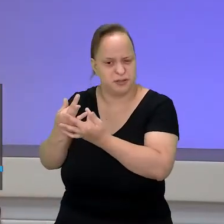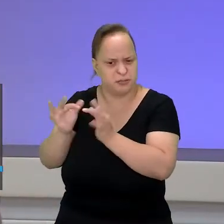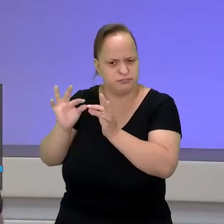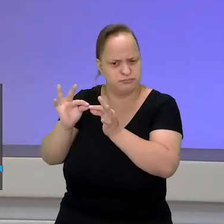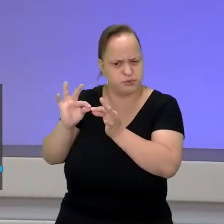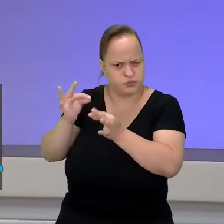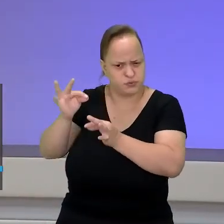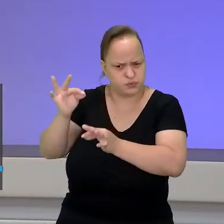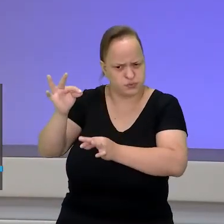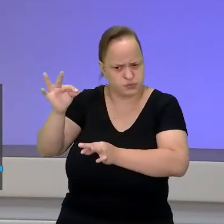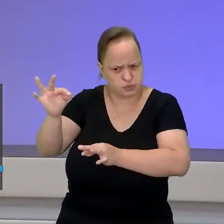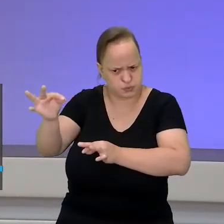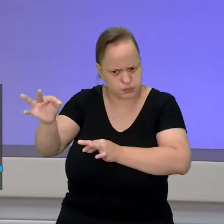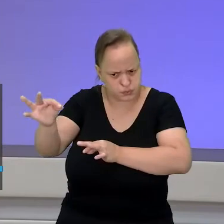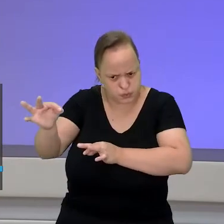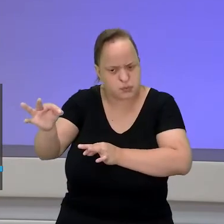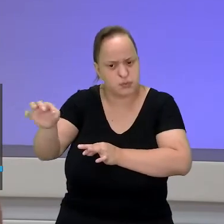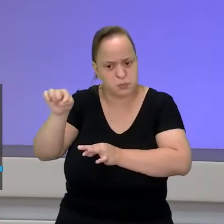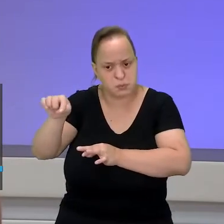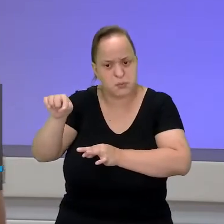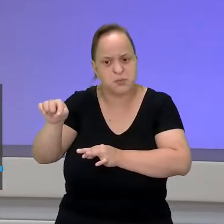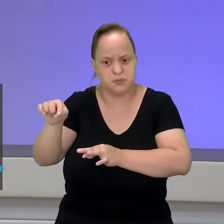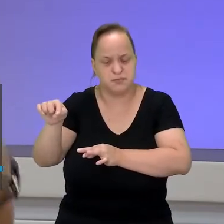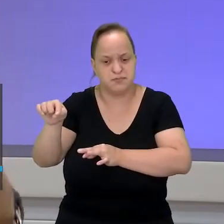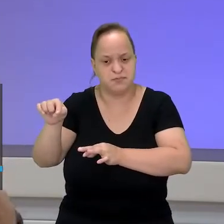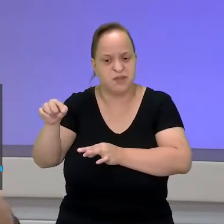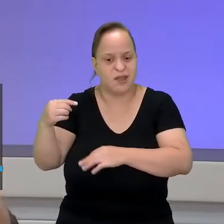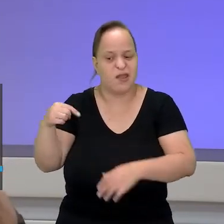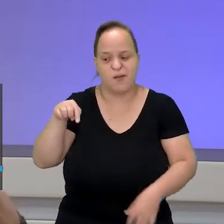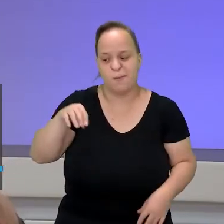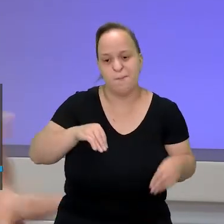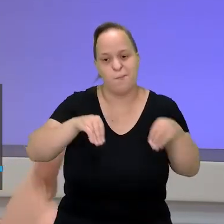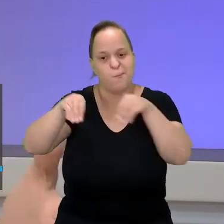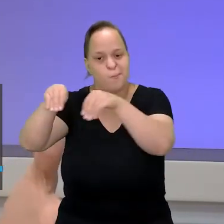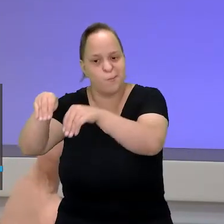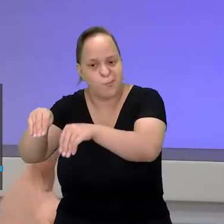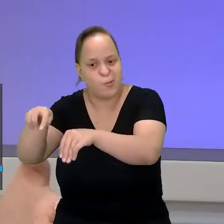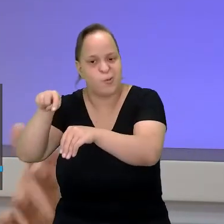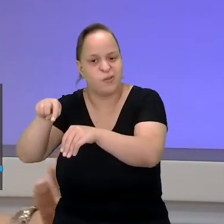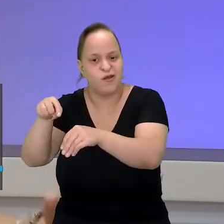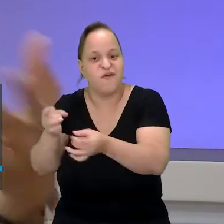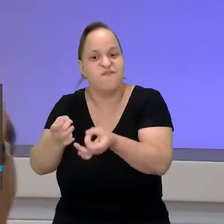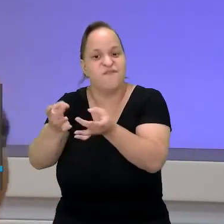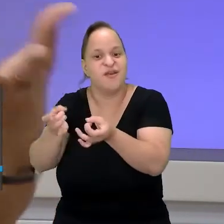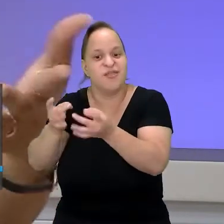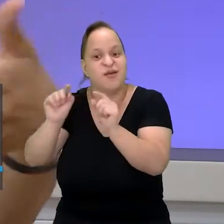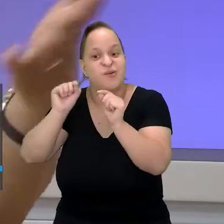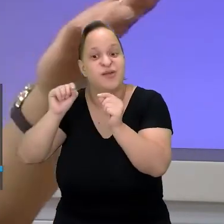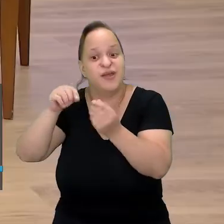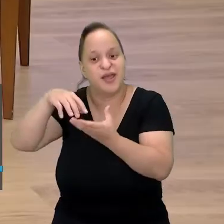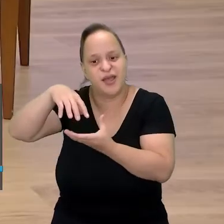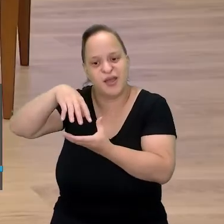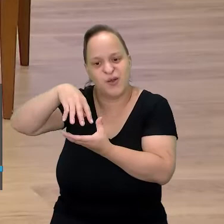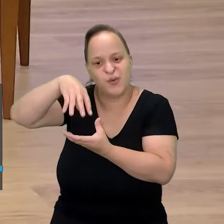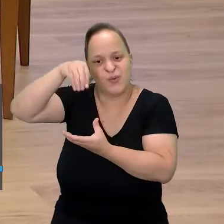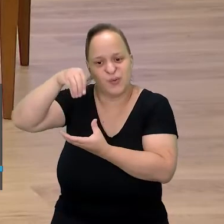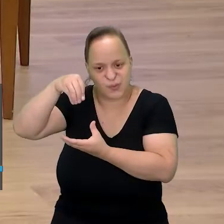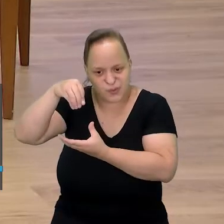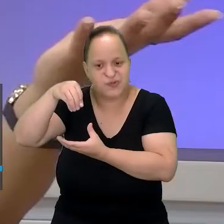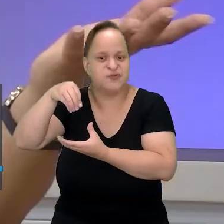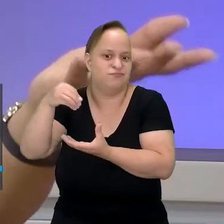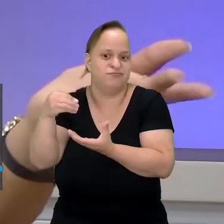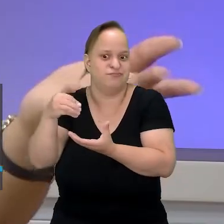ganhar vida em país estrangeiro vendendo coxinha porque não tinha nesses países. E coxinha pra gente é algo, sei